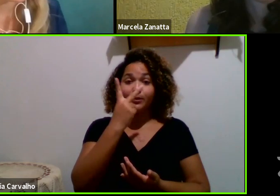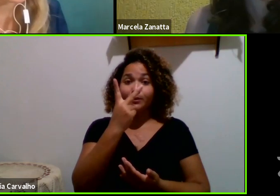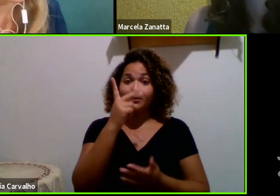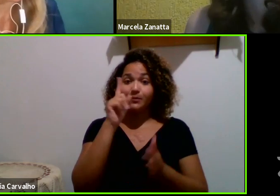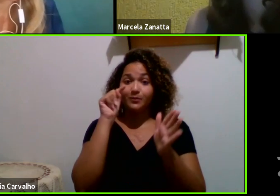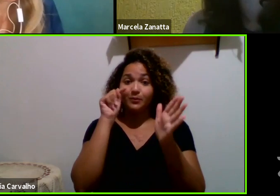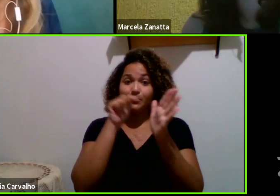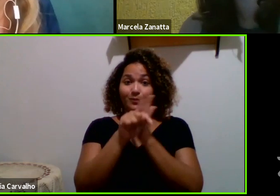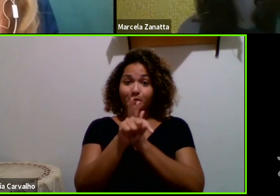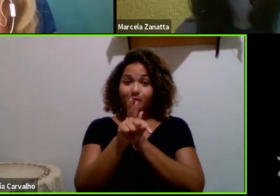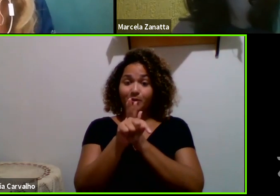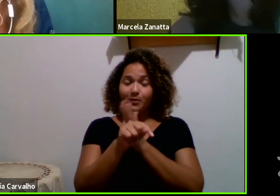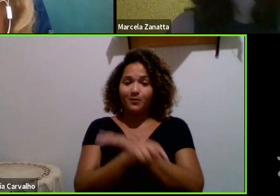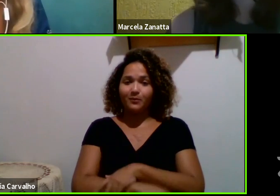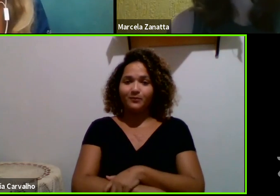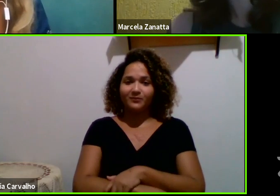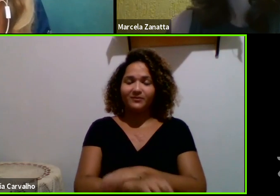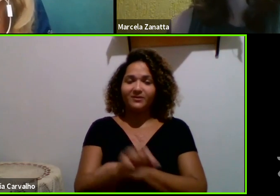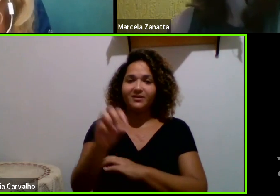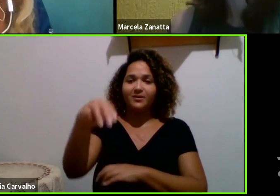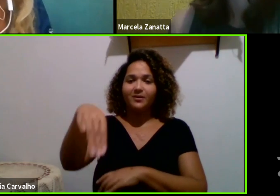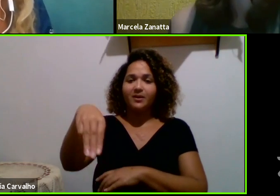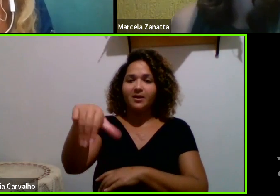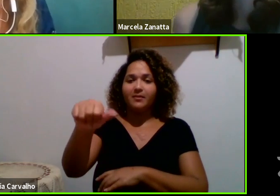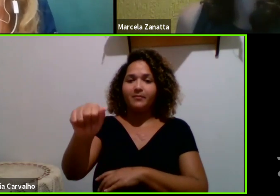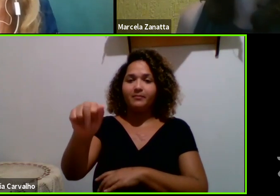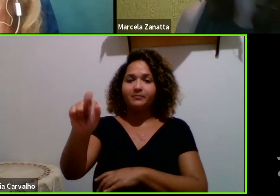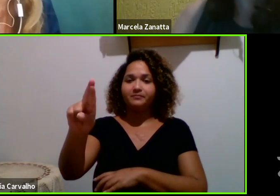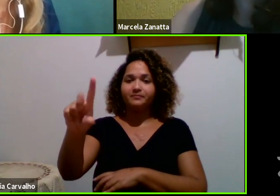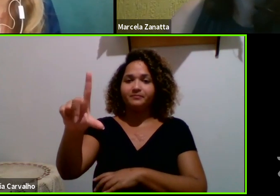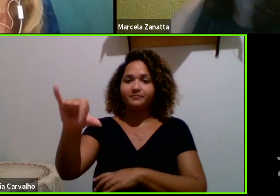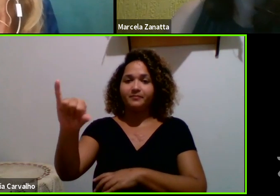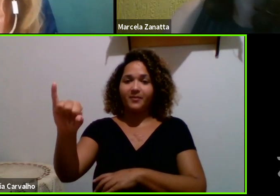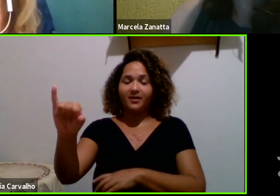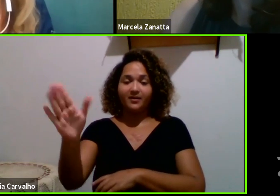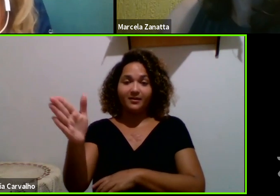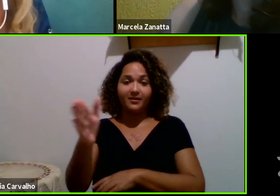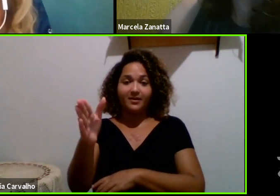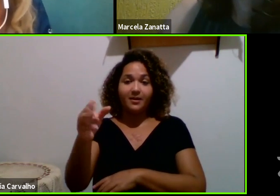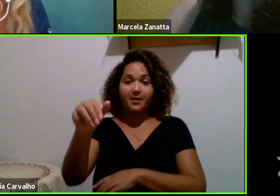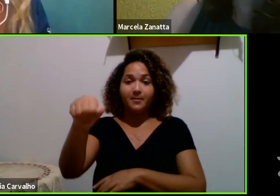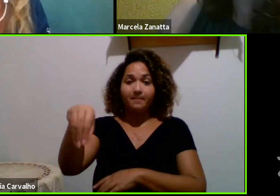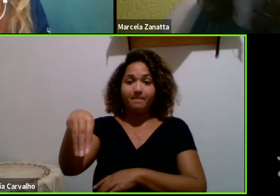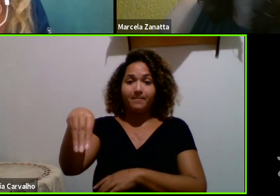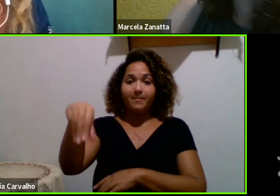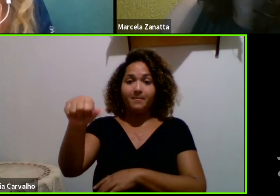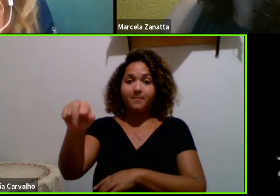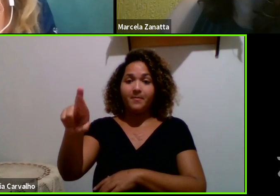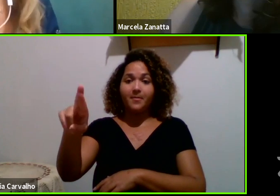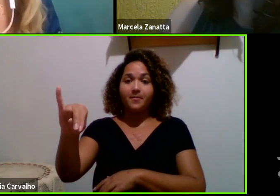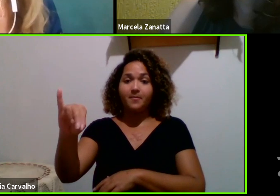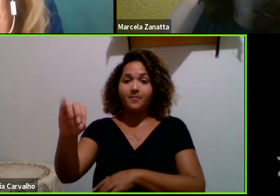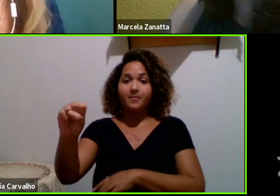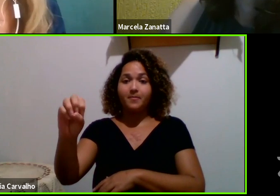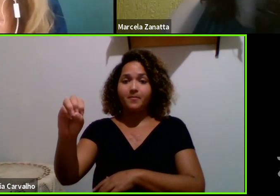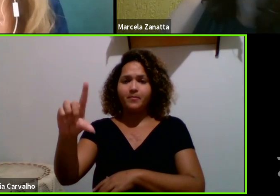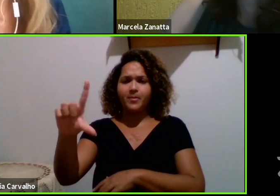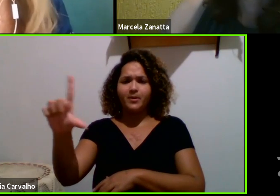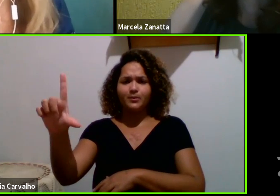muito interessantes da Marli e da Marisol, que trouxe se